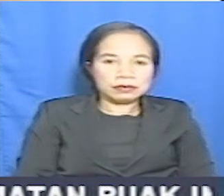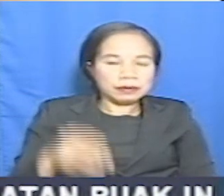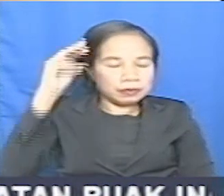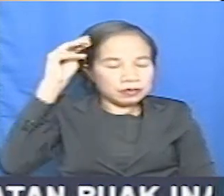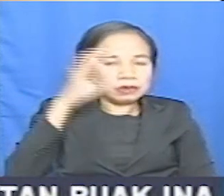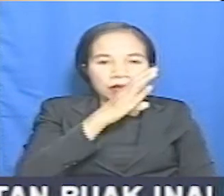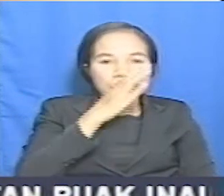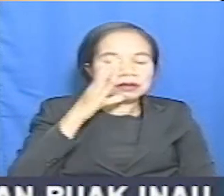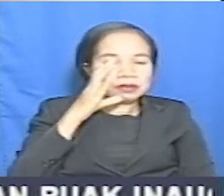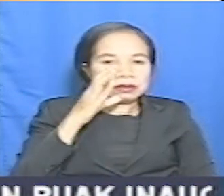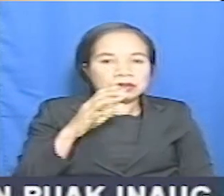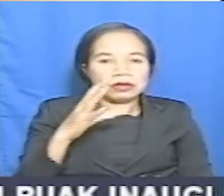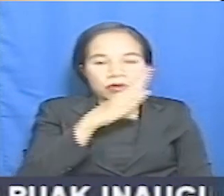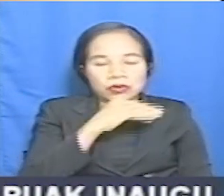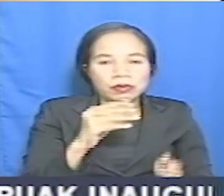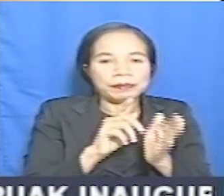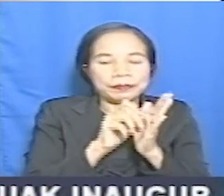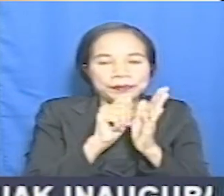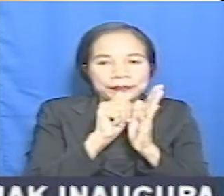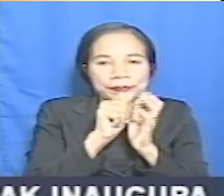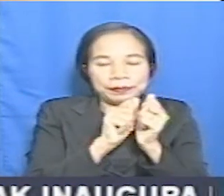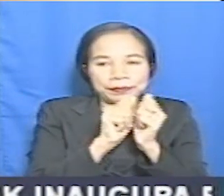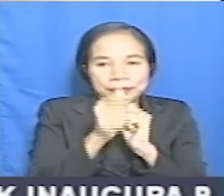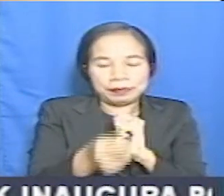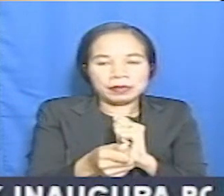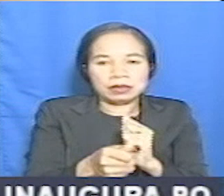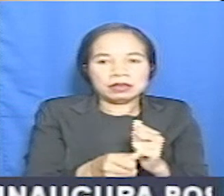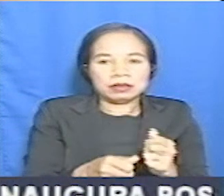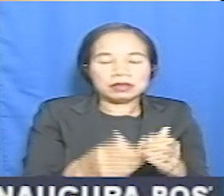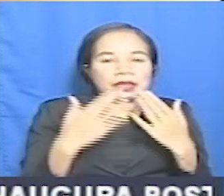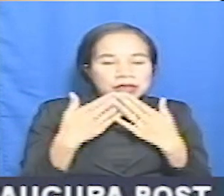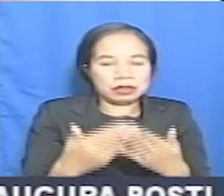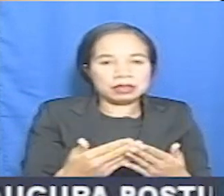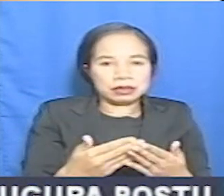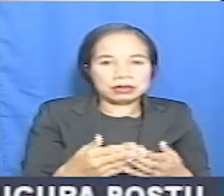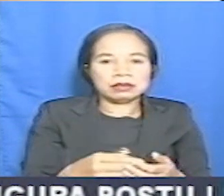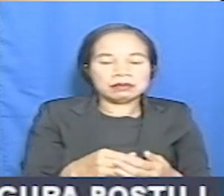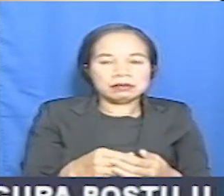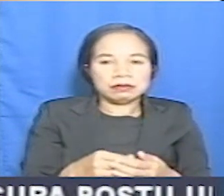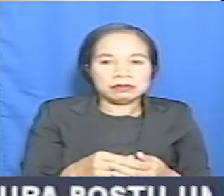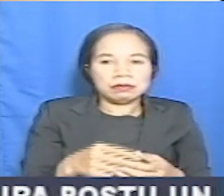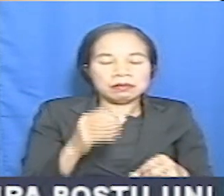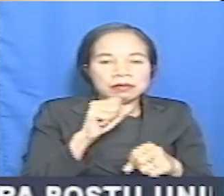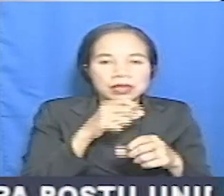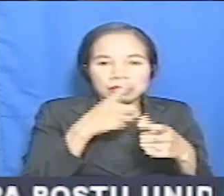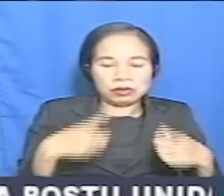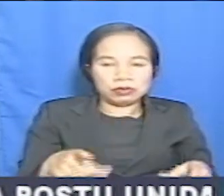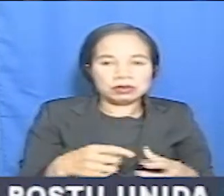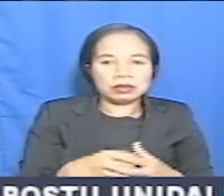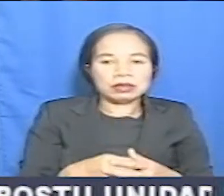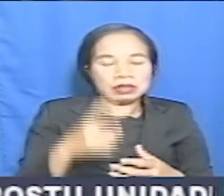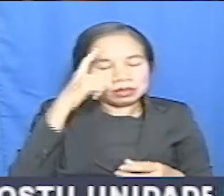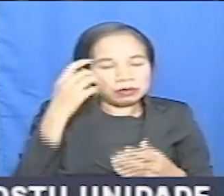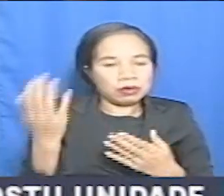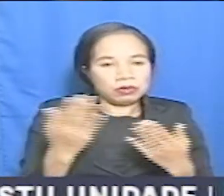Ministro da Agricultura no Pescas louva programa cesta básica Tambalor e benefício para agricultor Sira. A